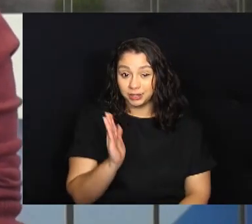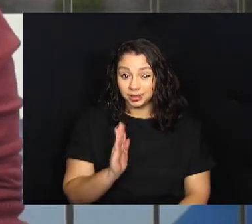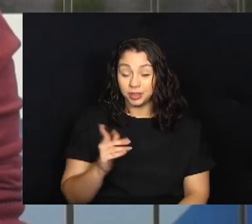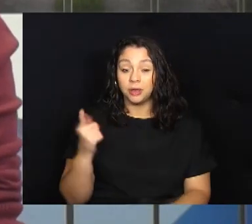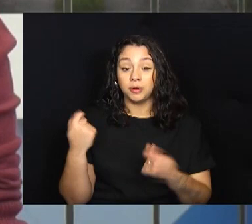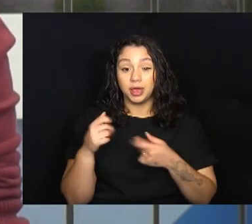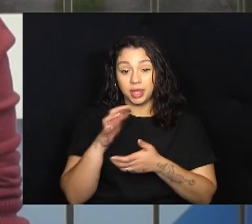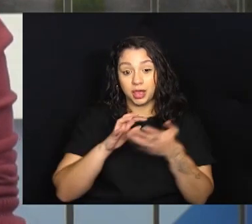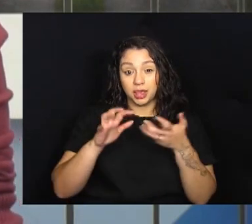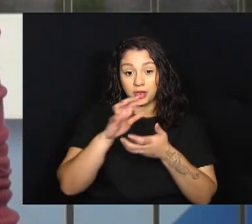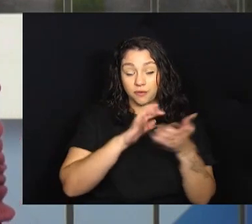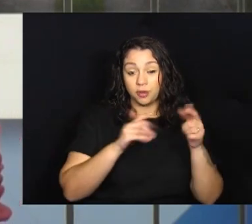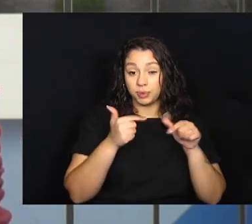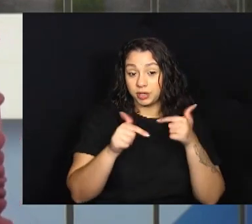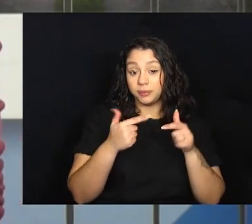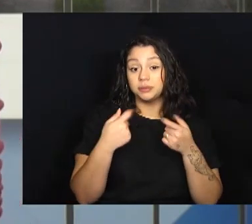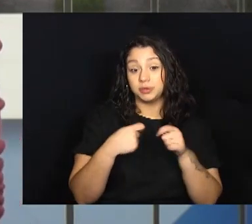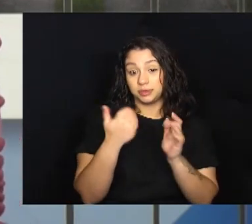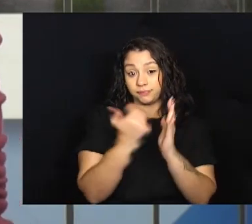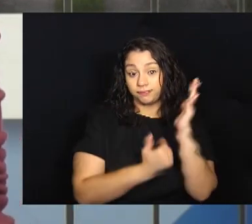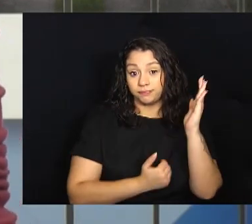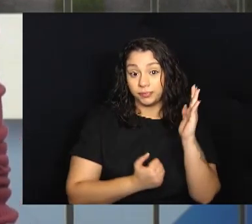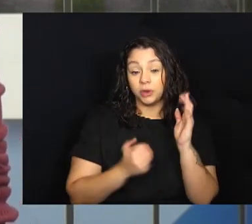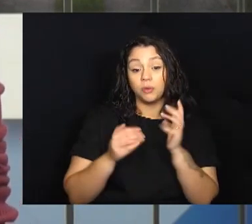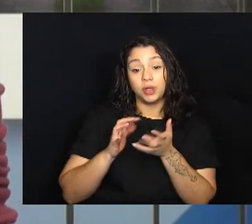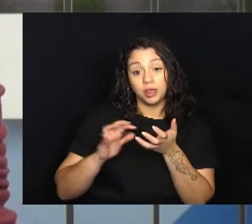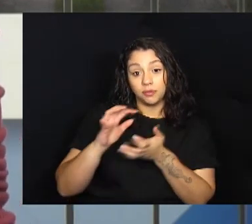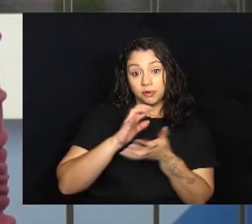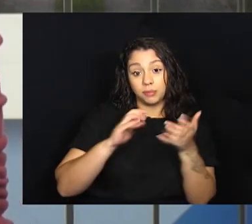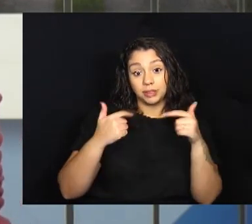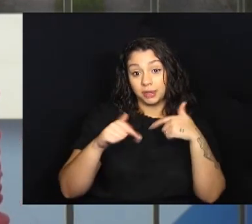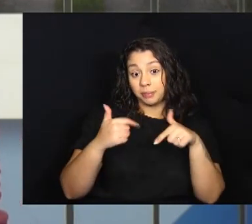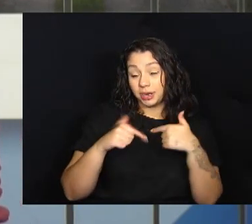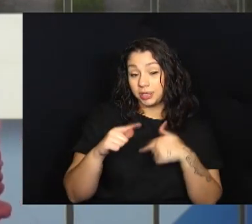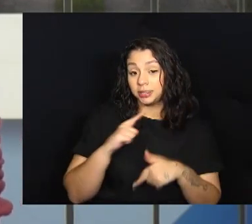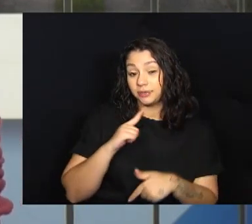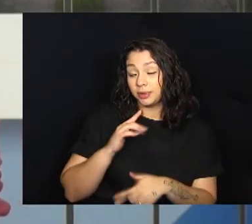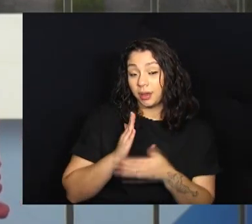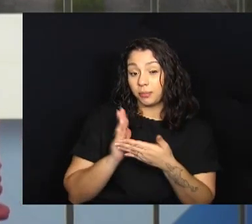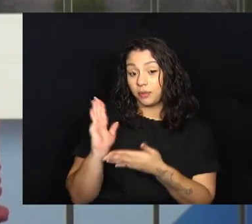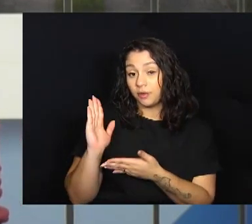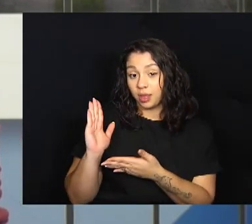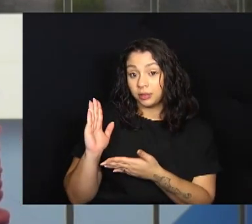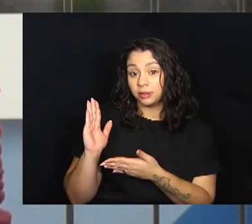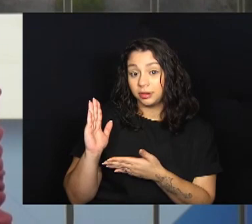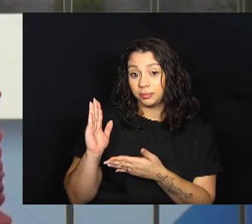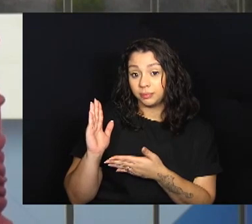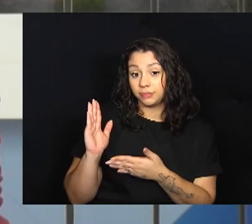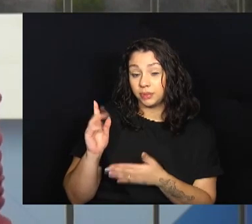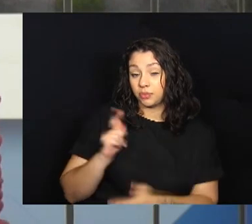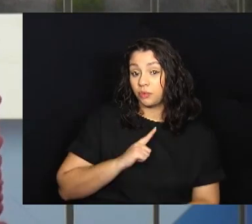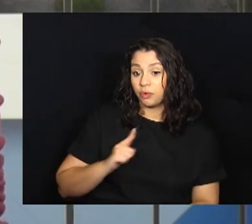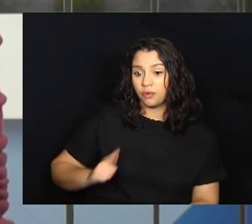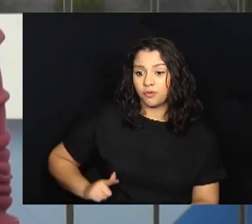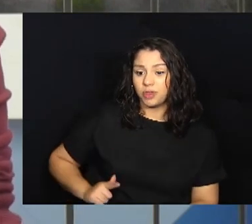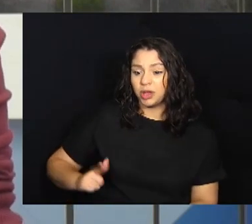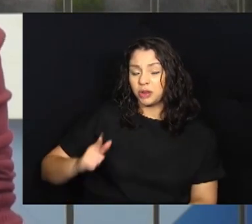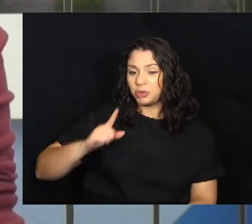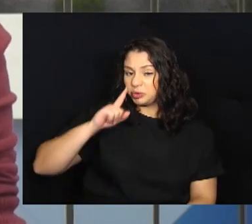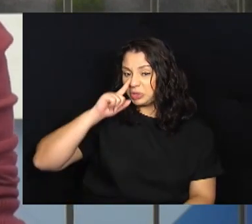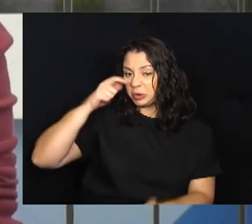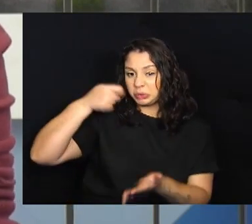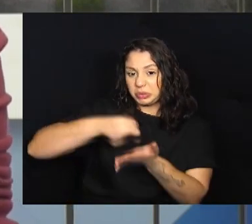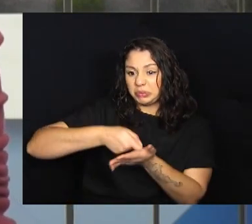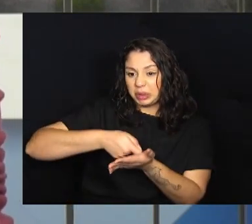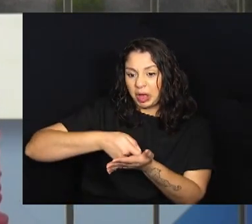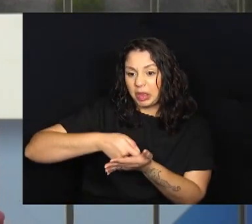reforma trabalhista, né? A reforma trabalhista foi uma reforma aprovada por governos autoritários,